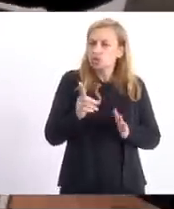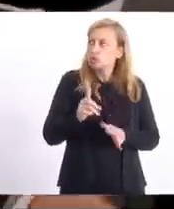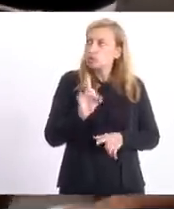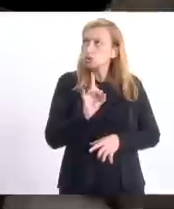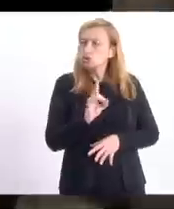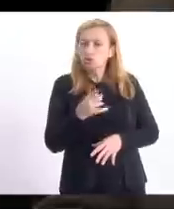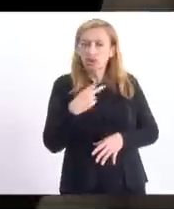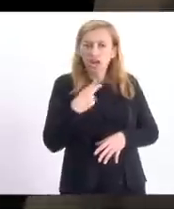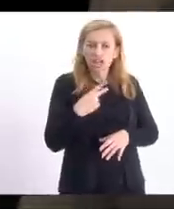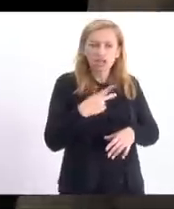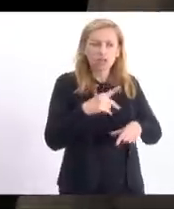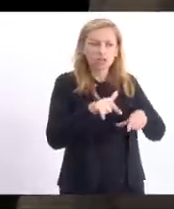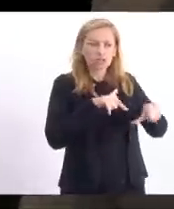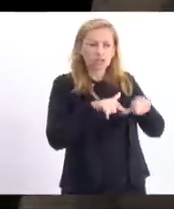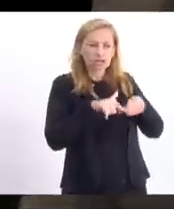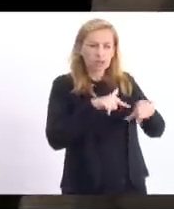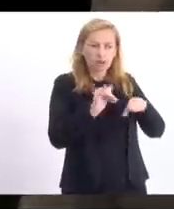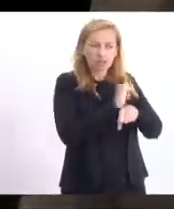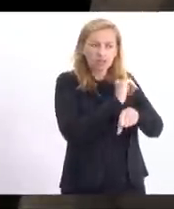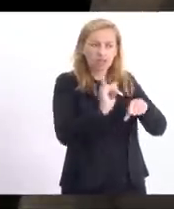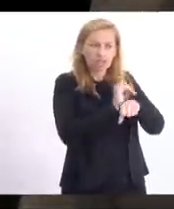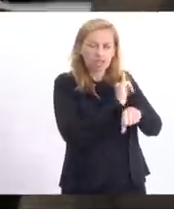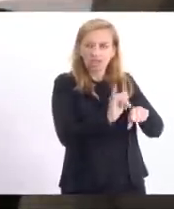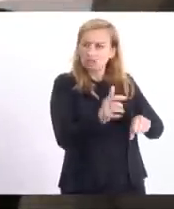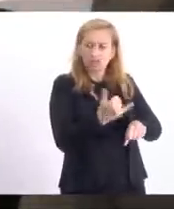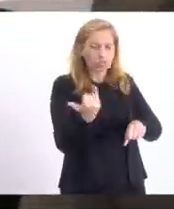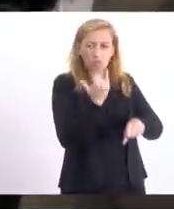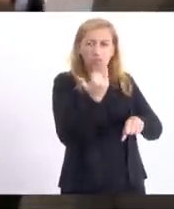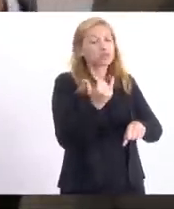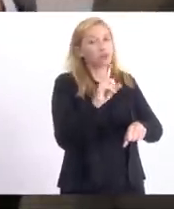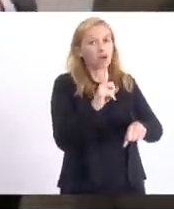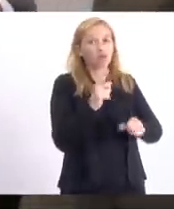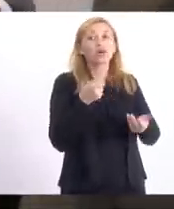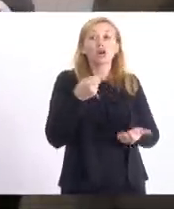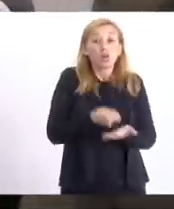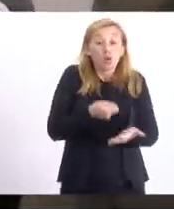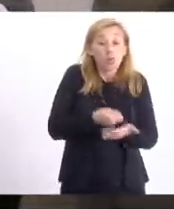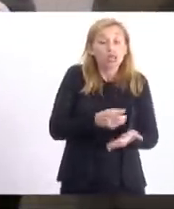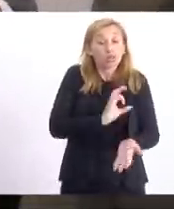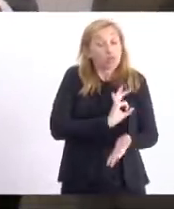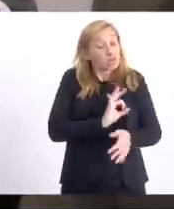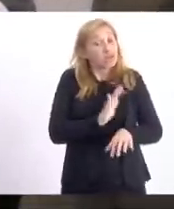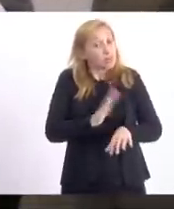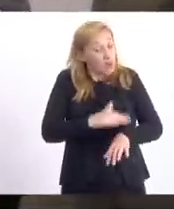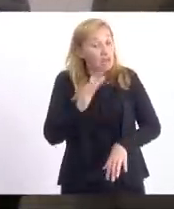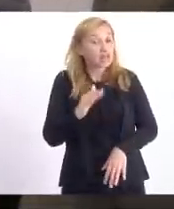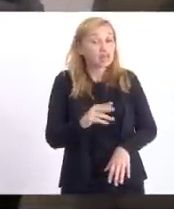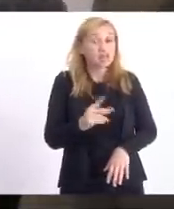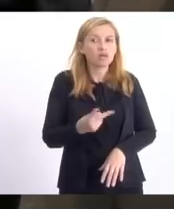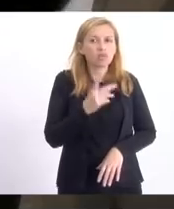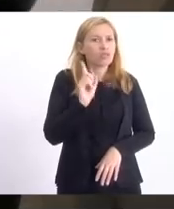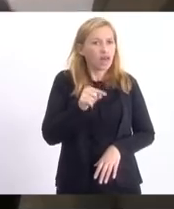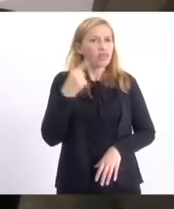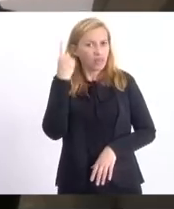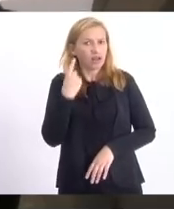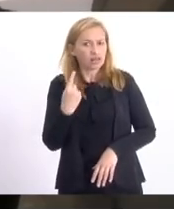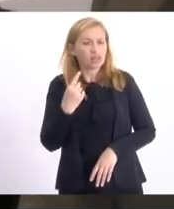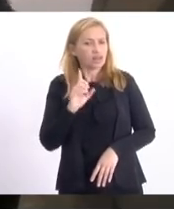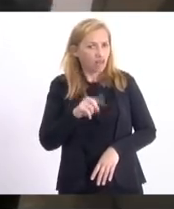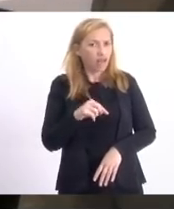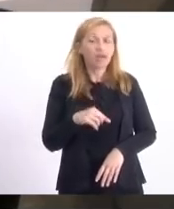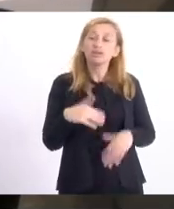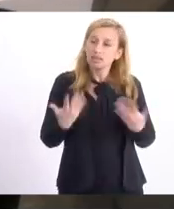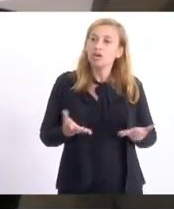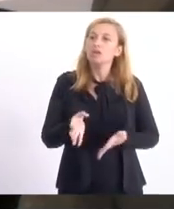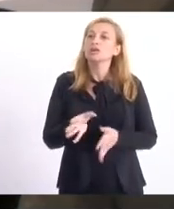trabalho de planejamento não tem importância, não. Tem muita importância, aliás. Nós temos cobrado isso da polícia, mas... Não é mesmo, Dani? Cobrado mais isso da polícia.